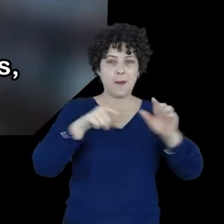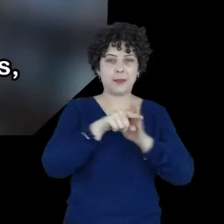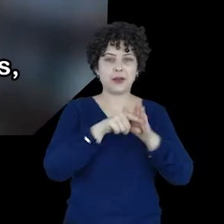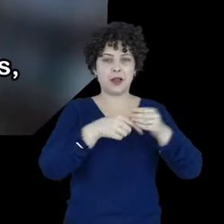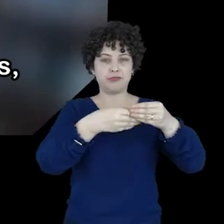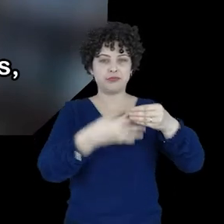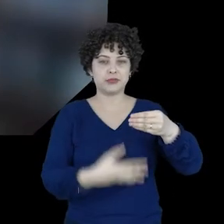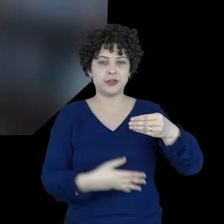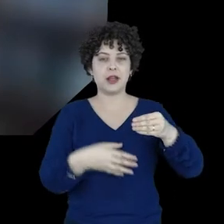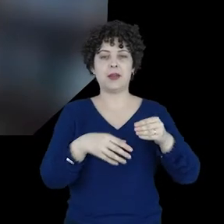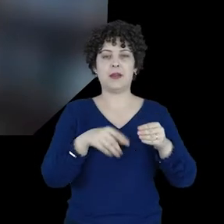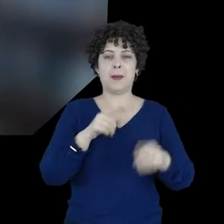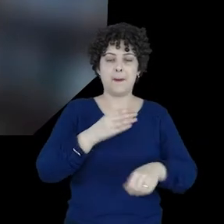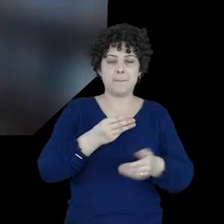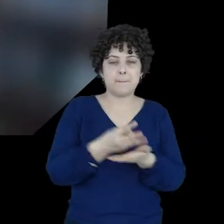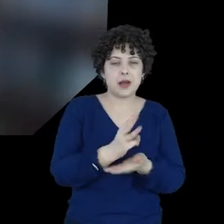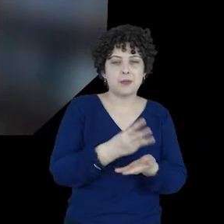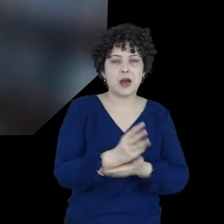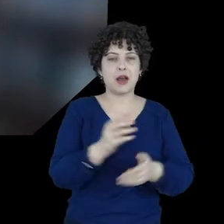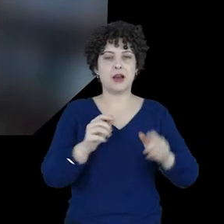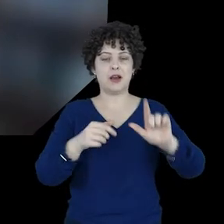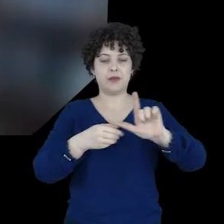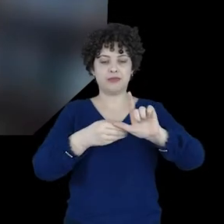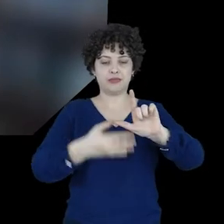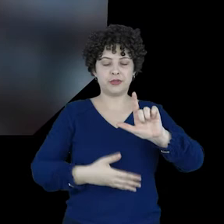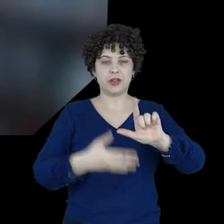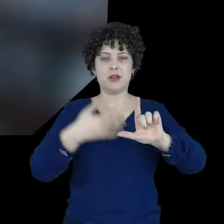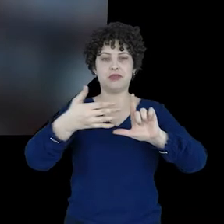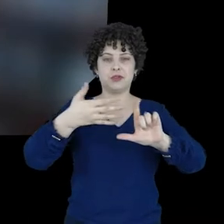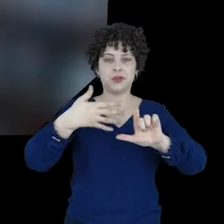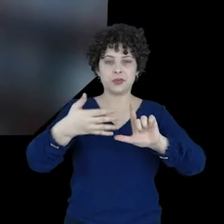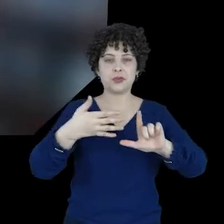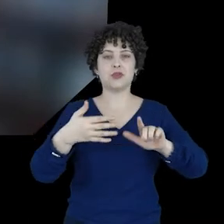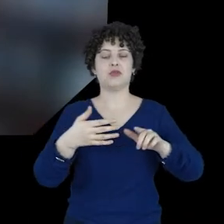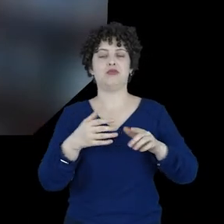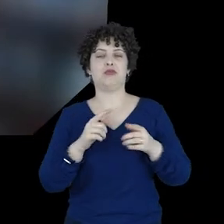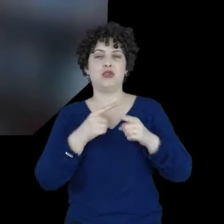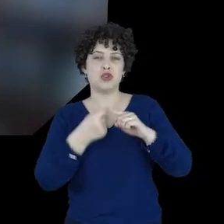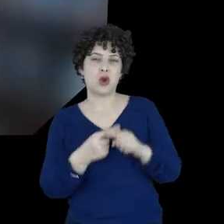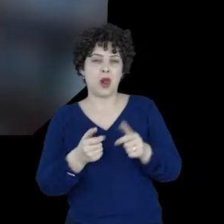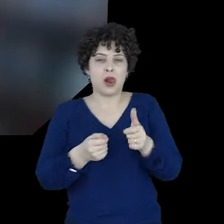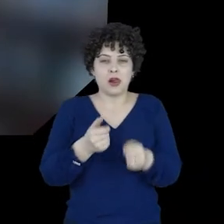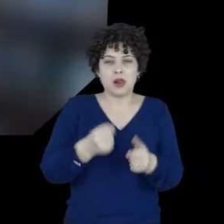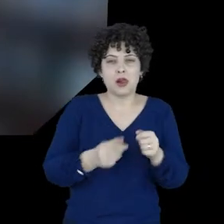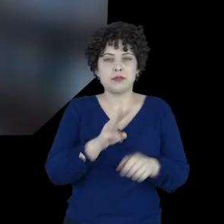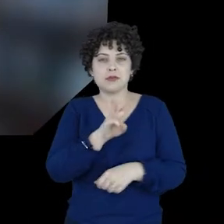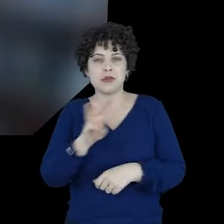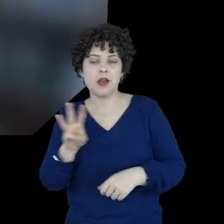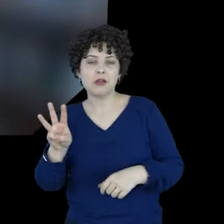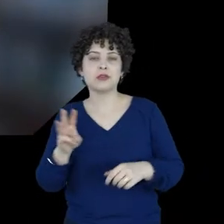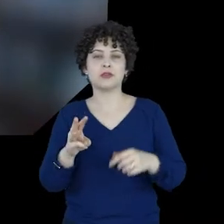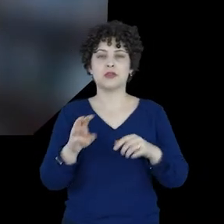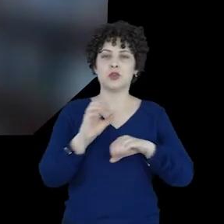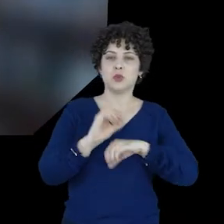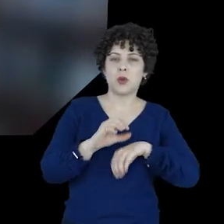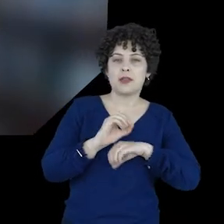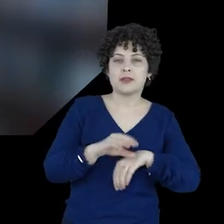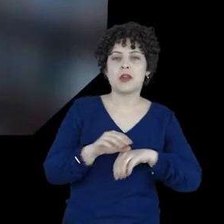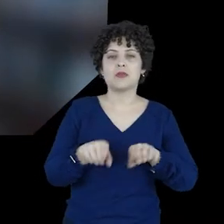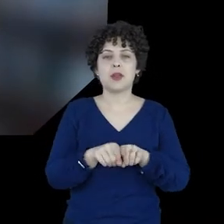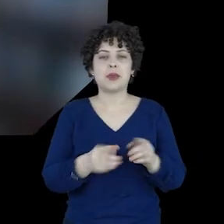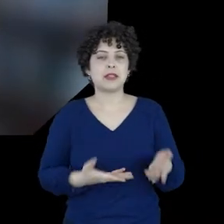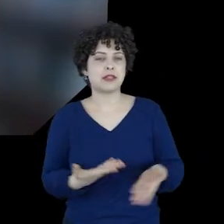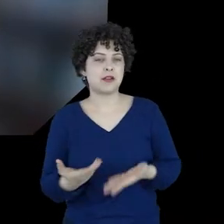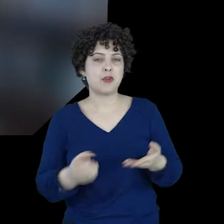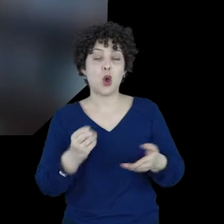sociais, mensagens instantâneas, serviços de streaming, jogos online, notícias, sites educacionais e qualquer site que ofereça